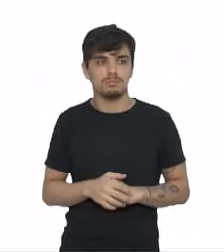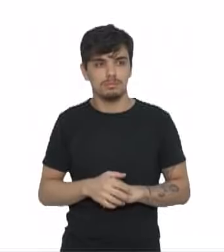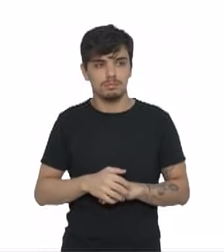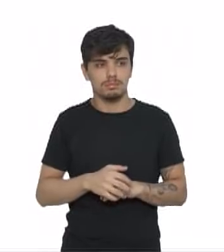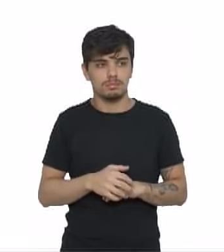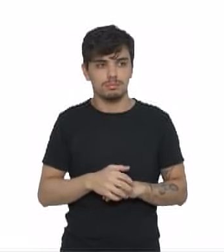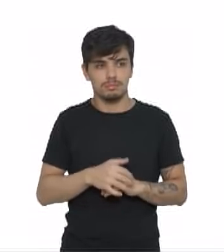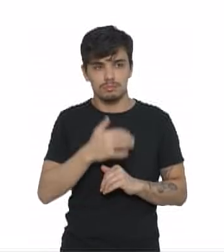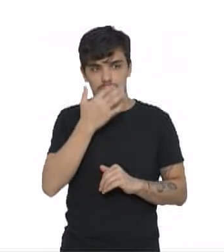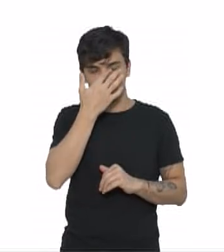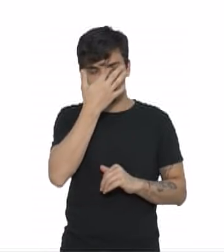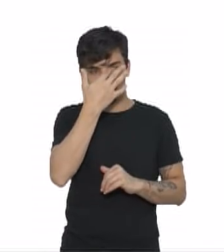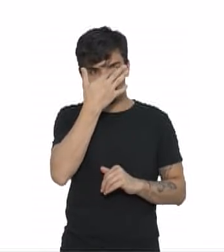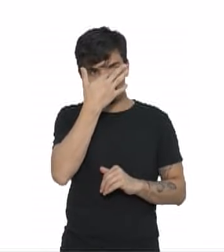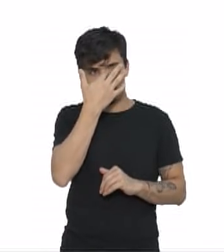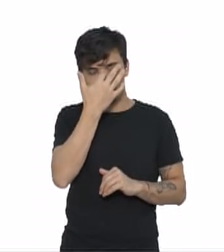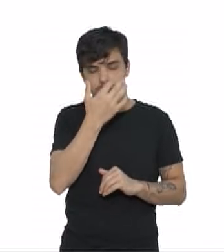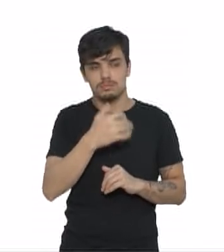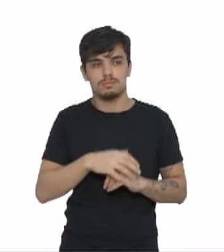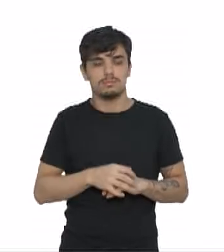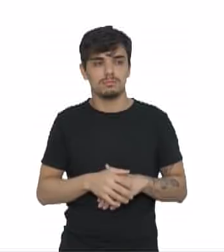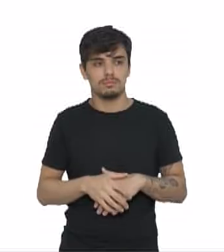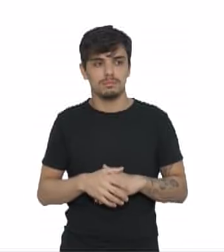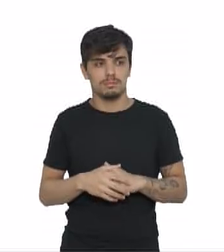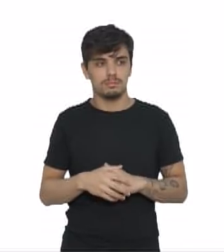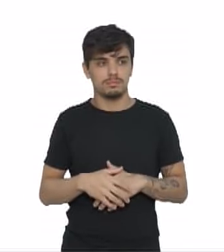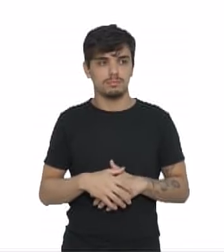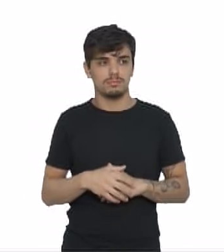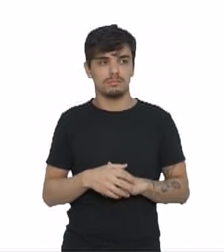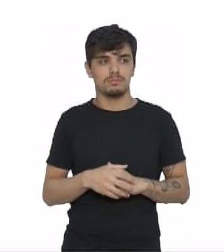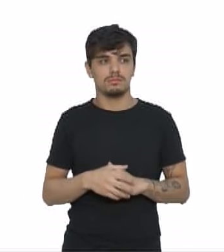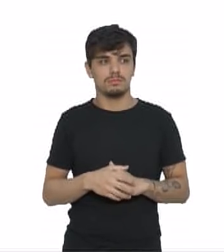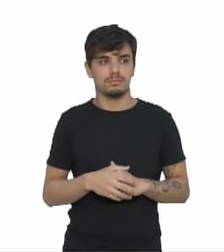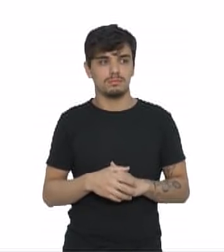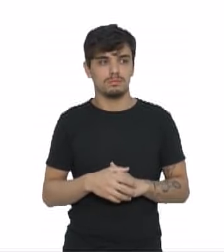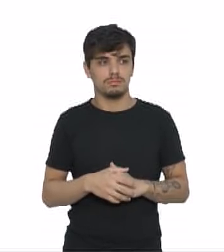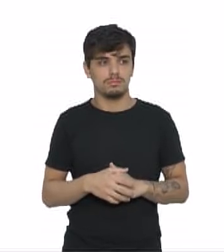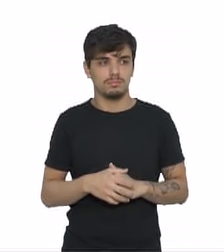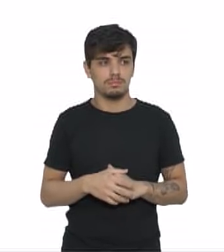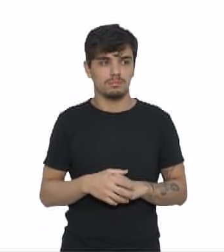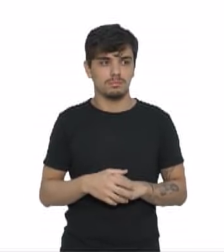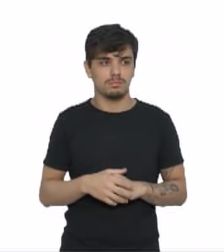De Portugal. No sul mesmo, assim, ó, parte baixa.